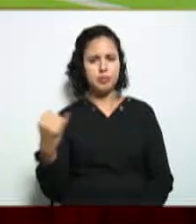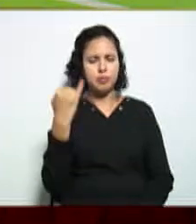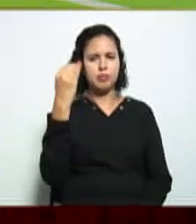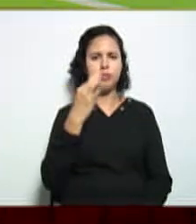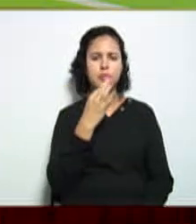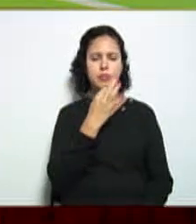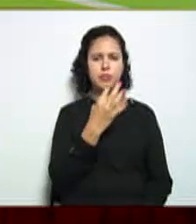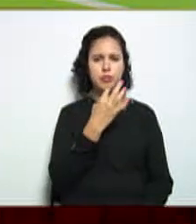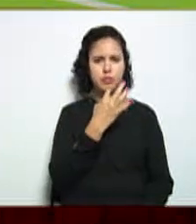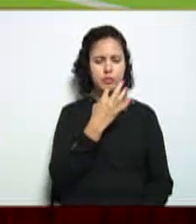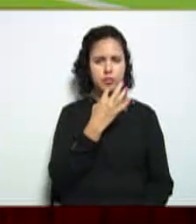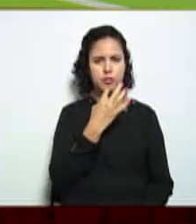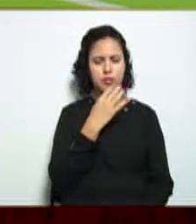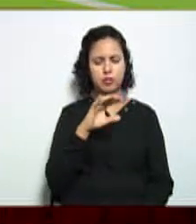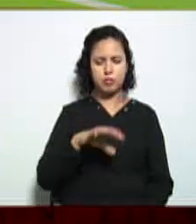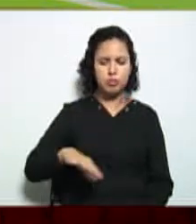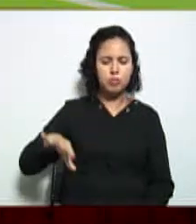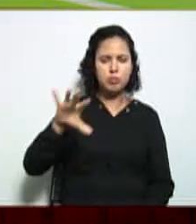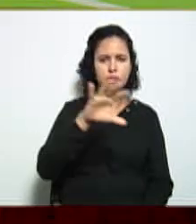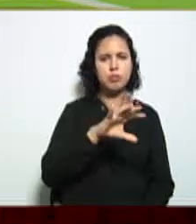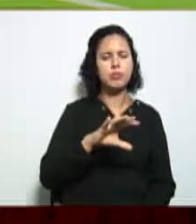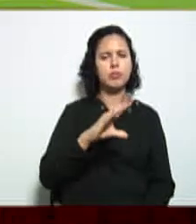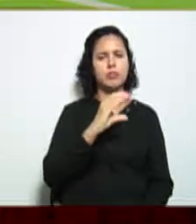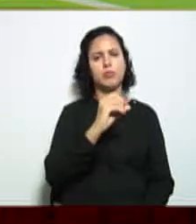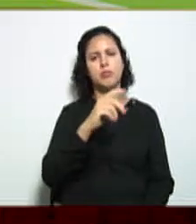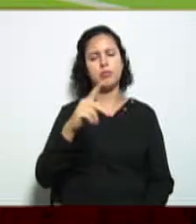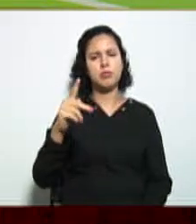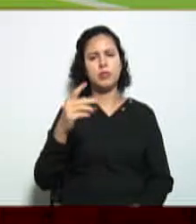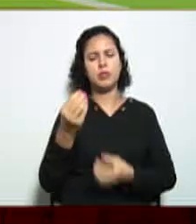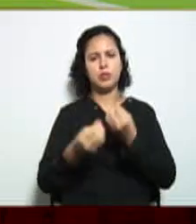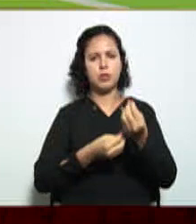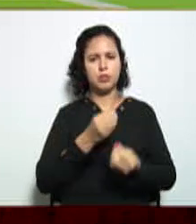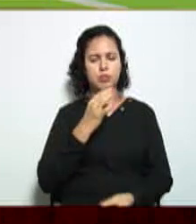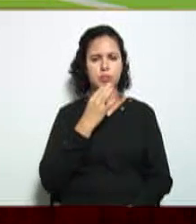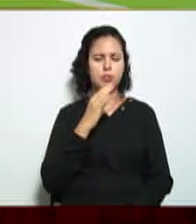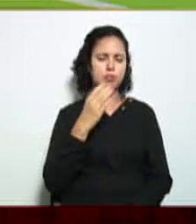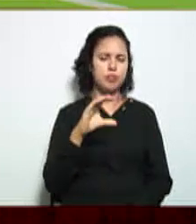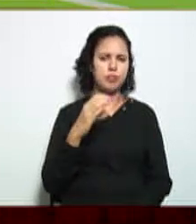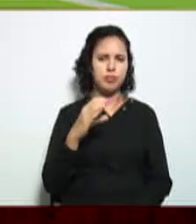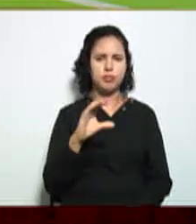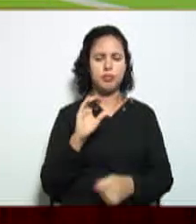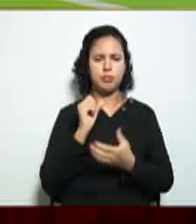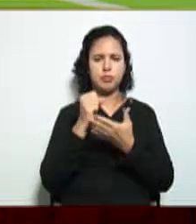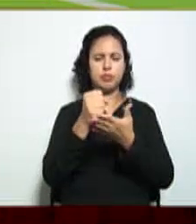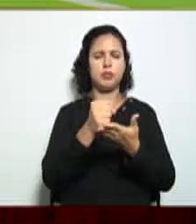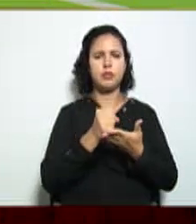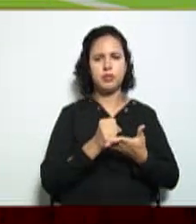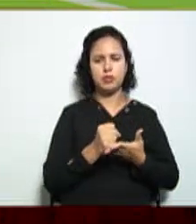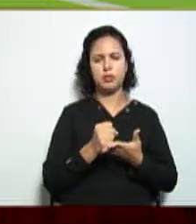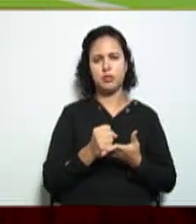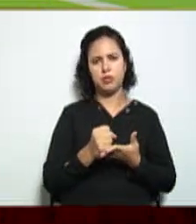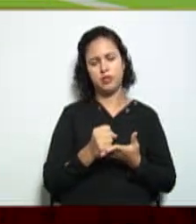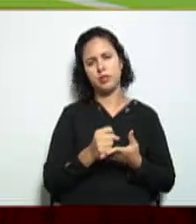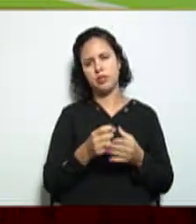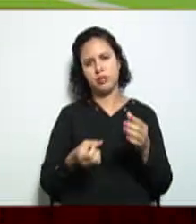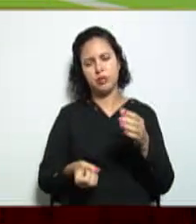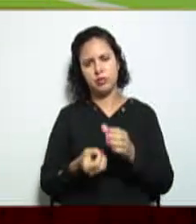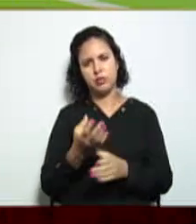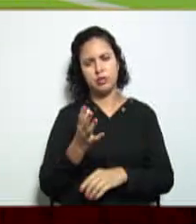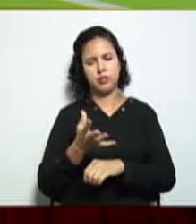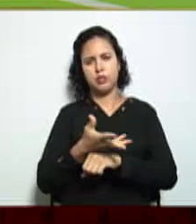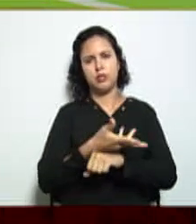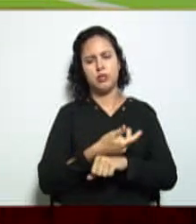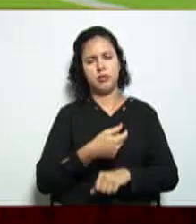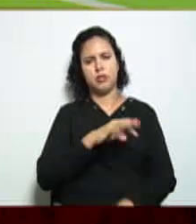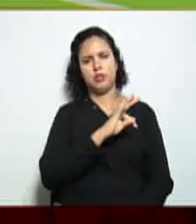né, os ramos do cooperativismo e como o conhecimento científico auxilia na construção das competências como